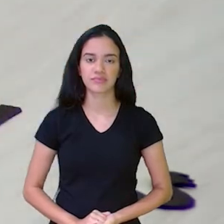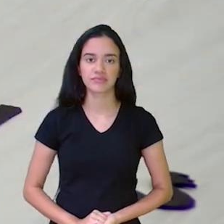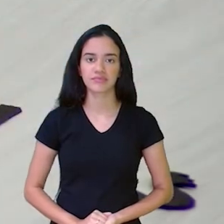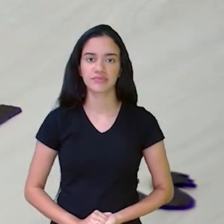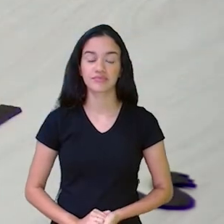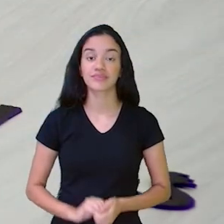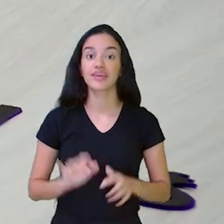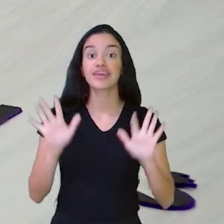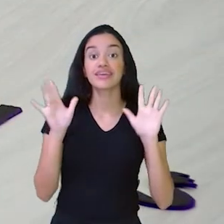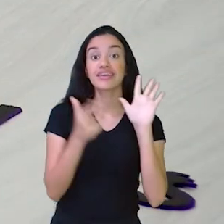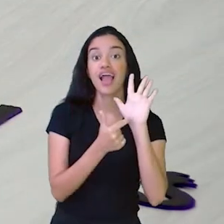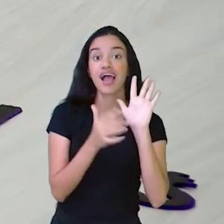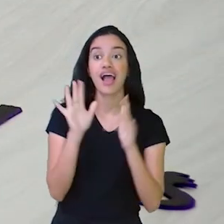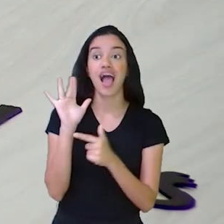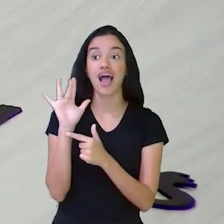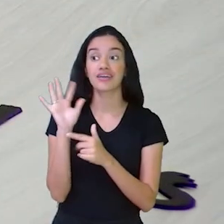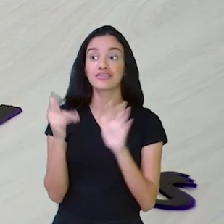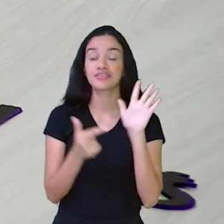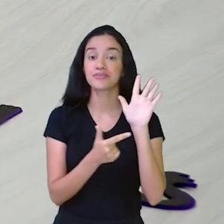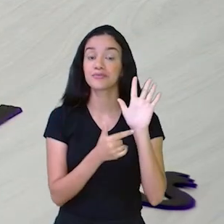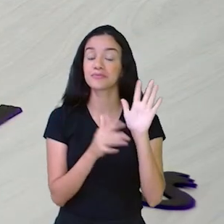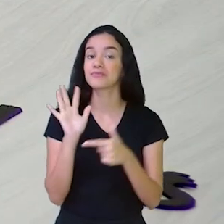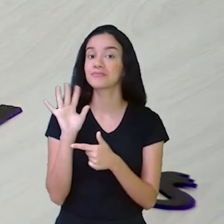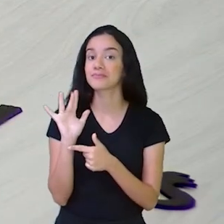E as mãos.